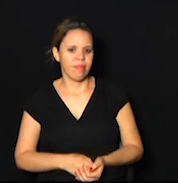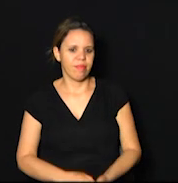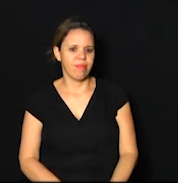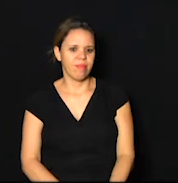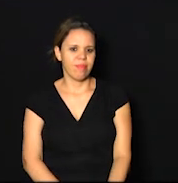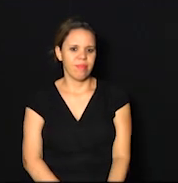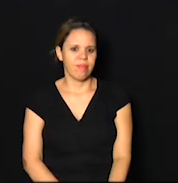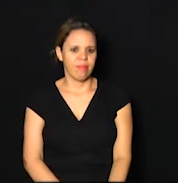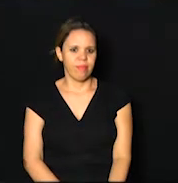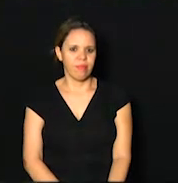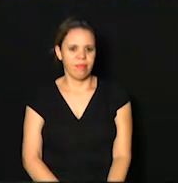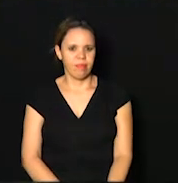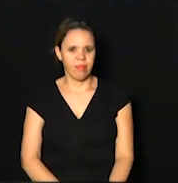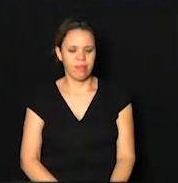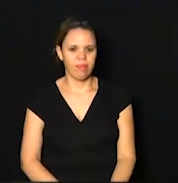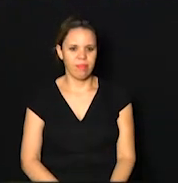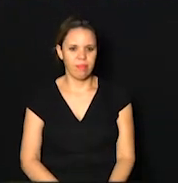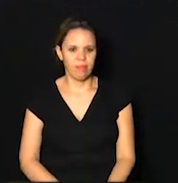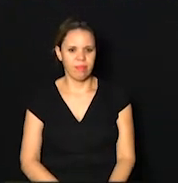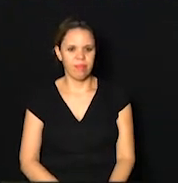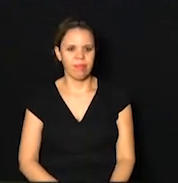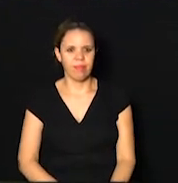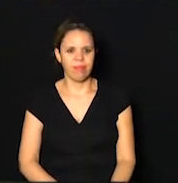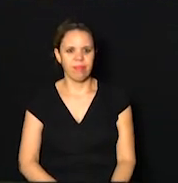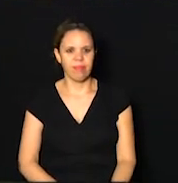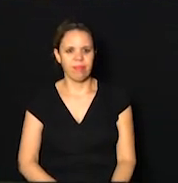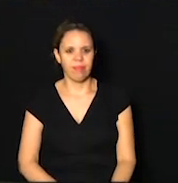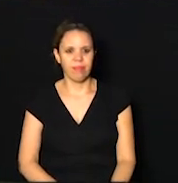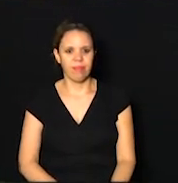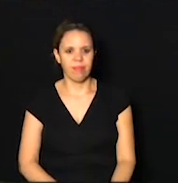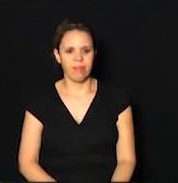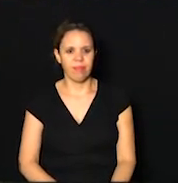tá e